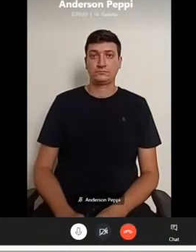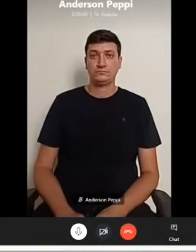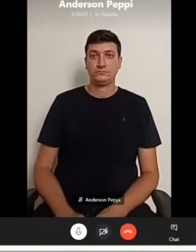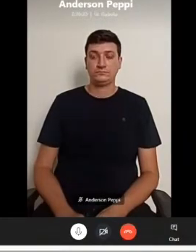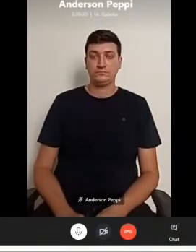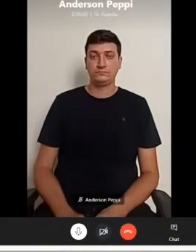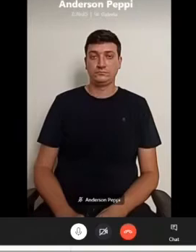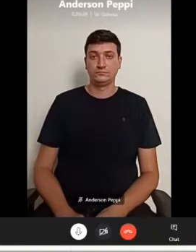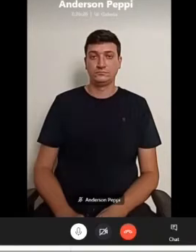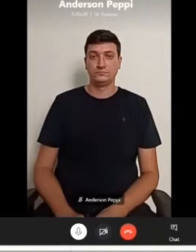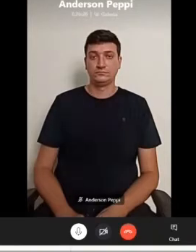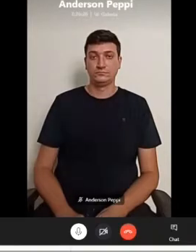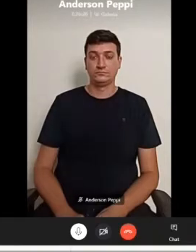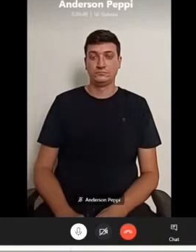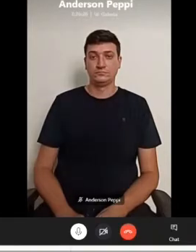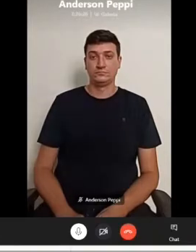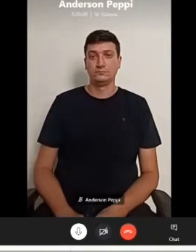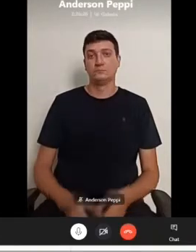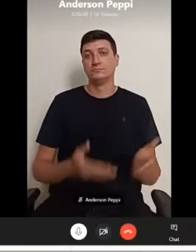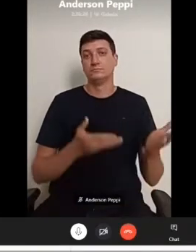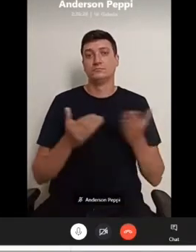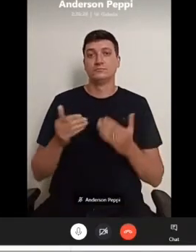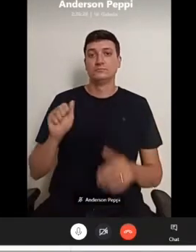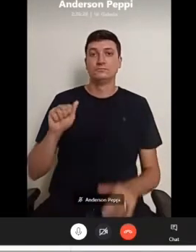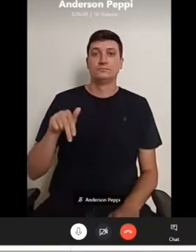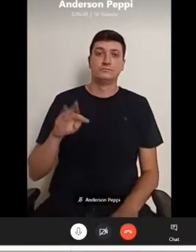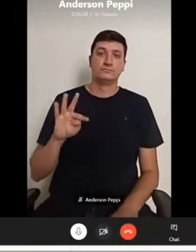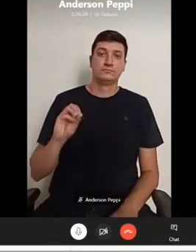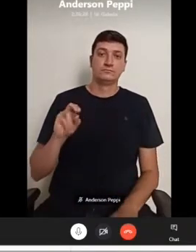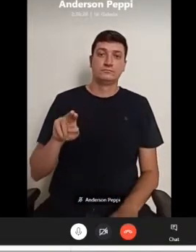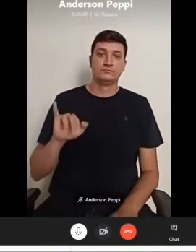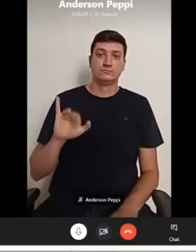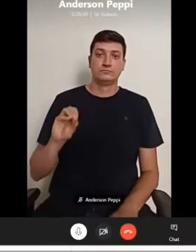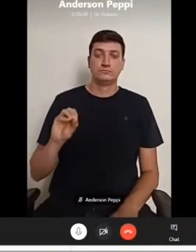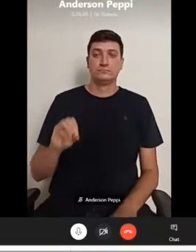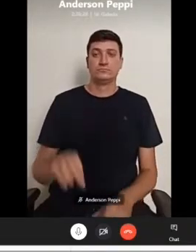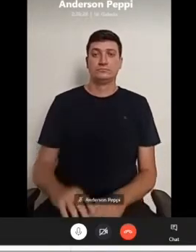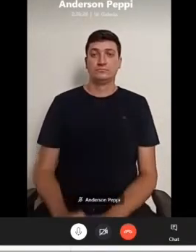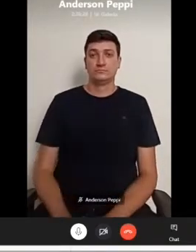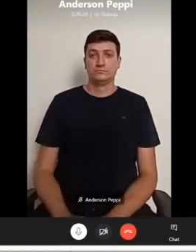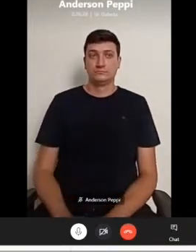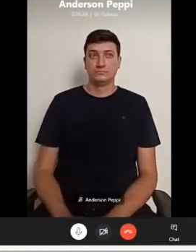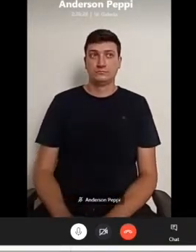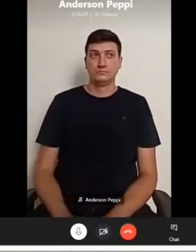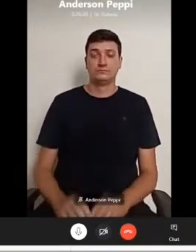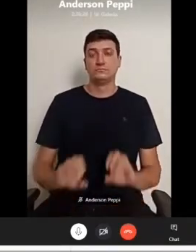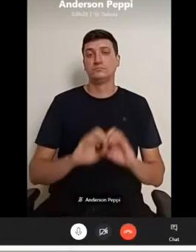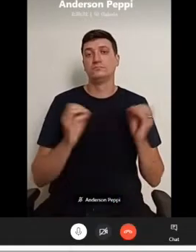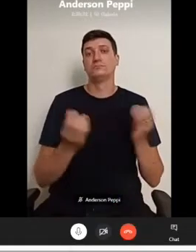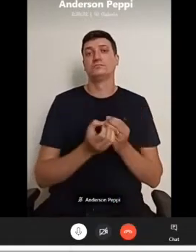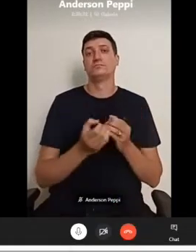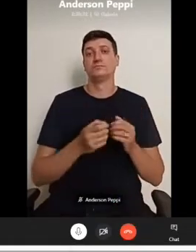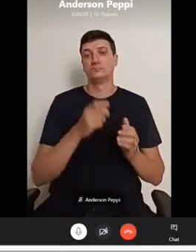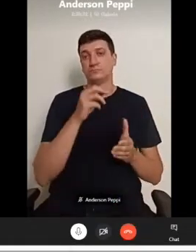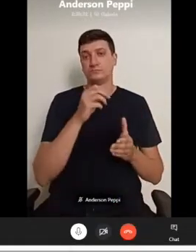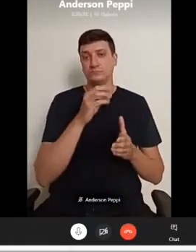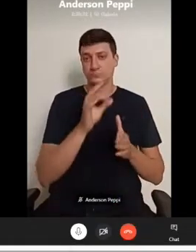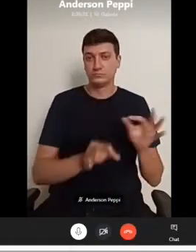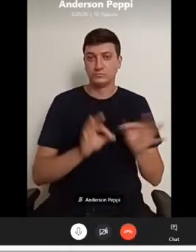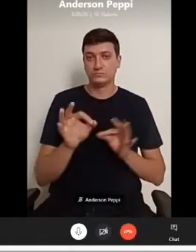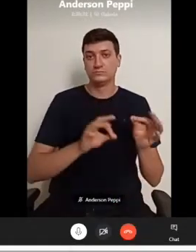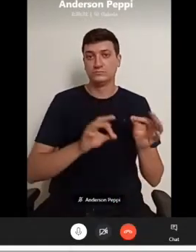Vereador Antônio Carlos Vaz de Almeida, Ucula. Comissão de Constituição e Justiça e